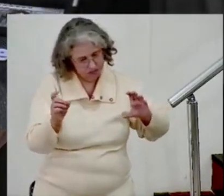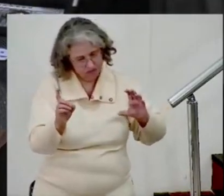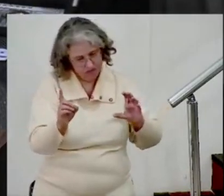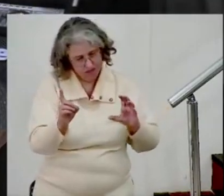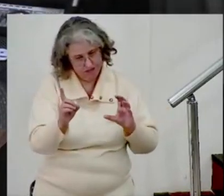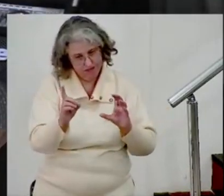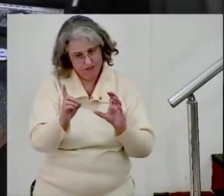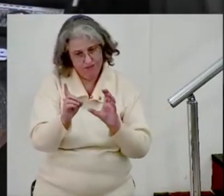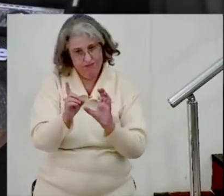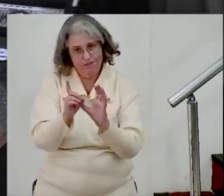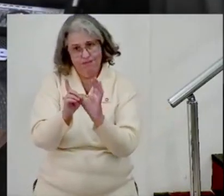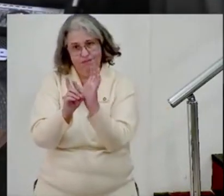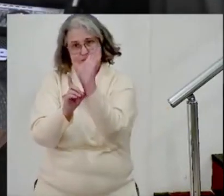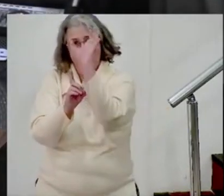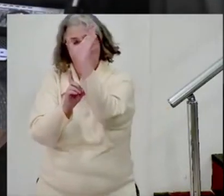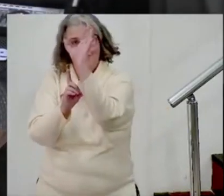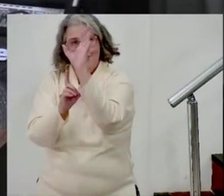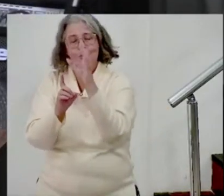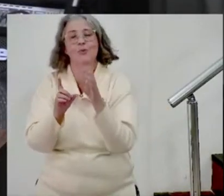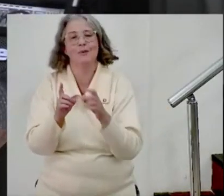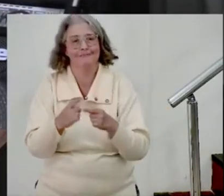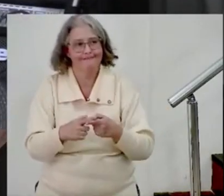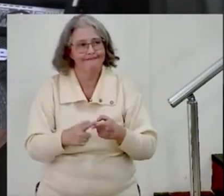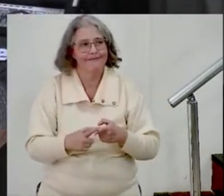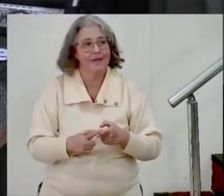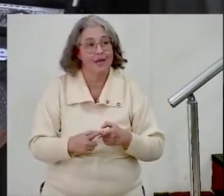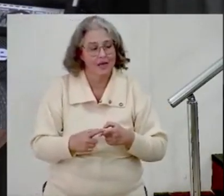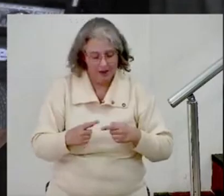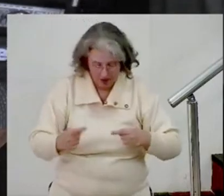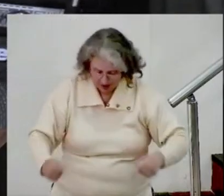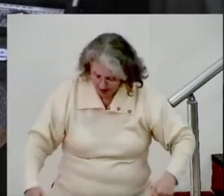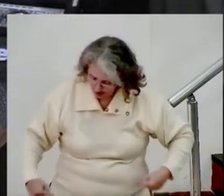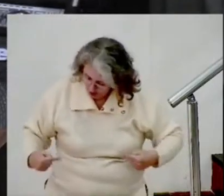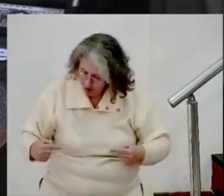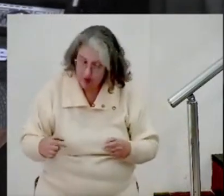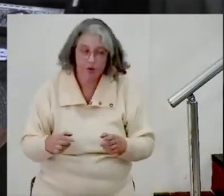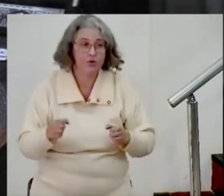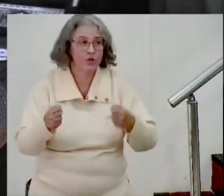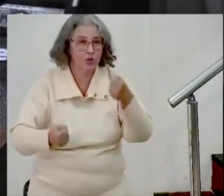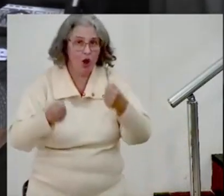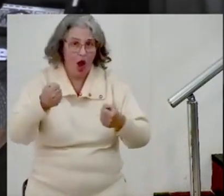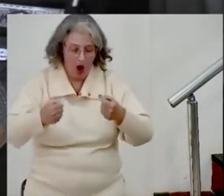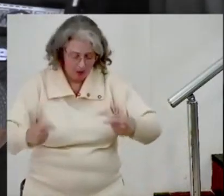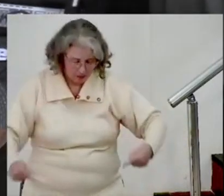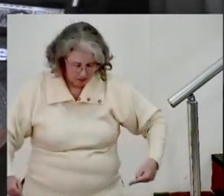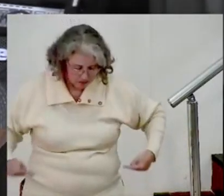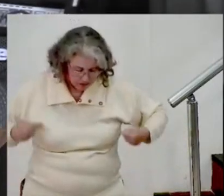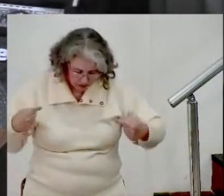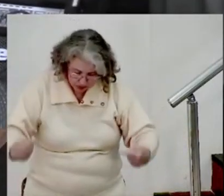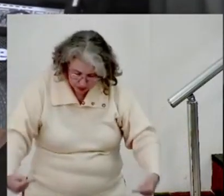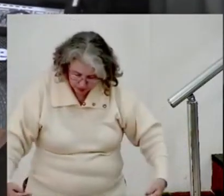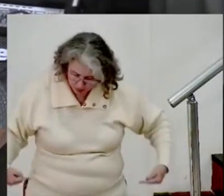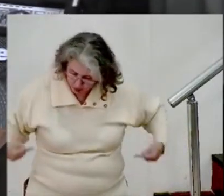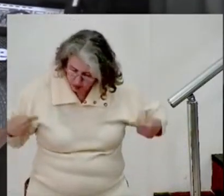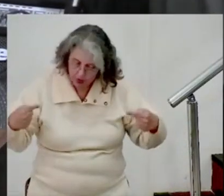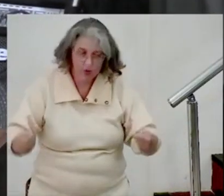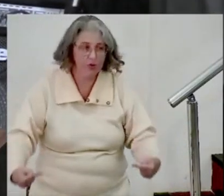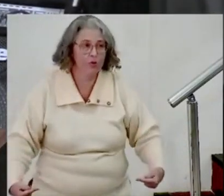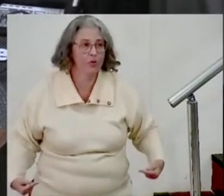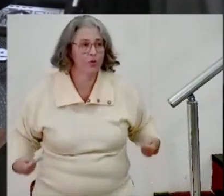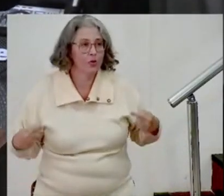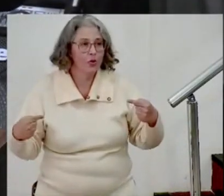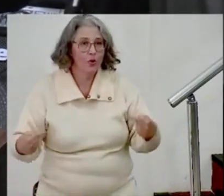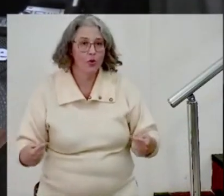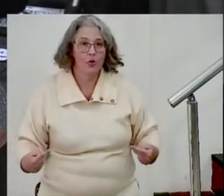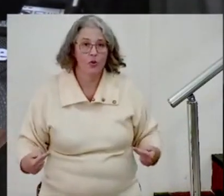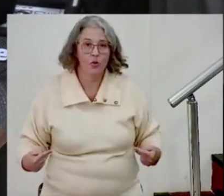engenharia militar da época. Ele tinha rodas lubrificadas para dar uma boa flexibilidade, um bom giro. Ele tinha revestimento de couro